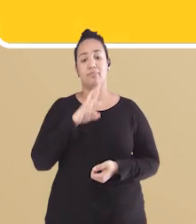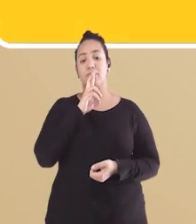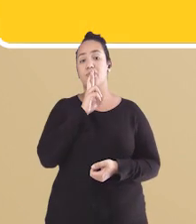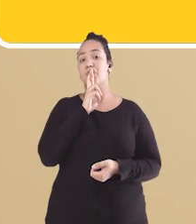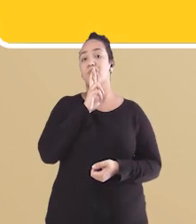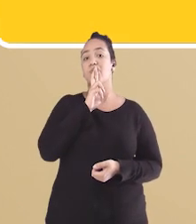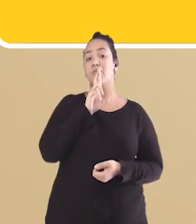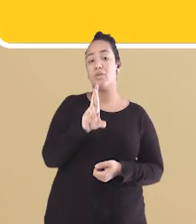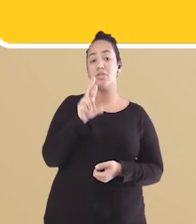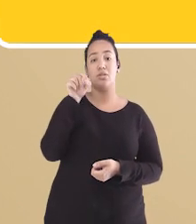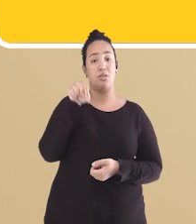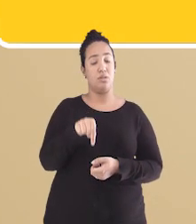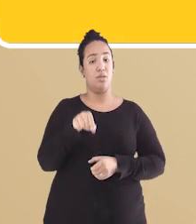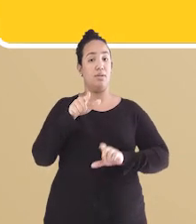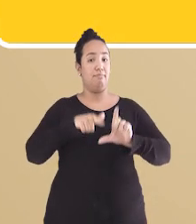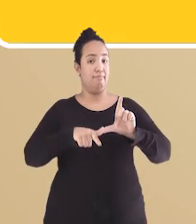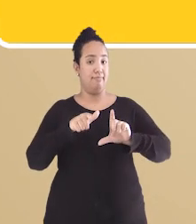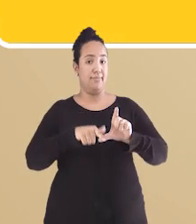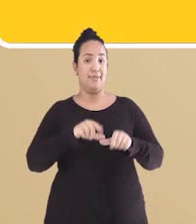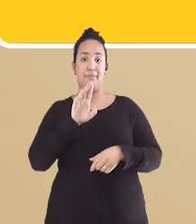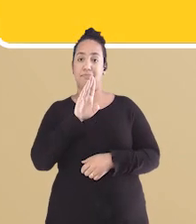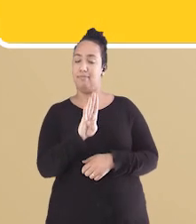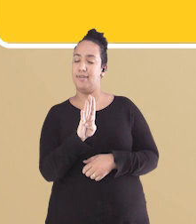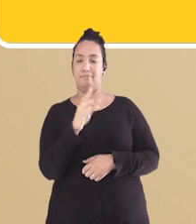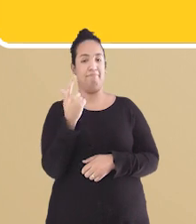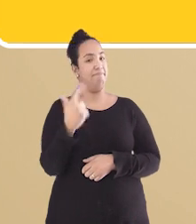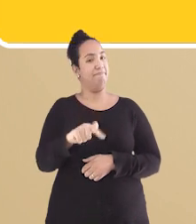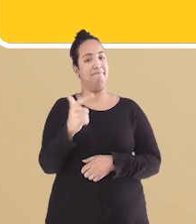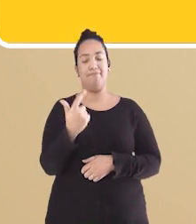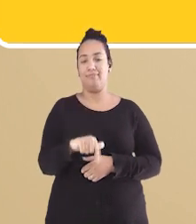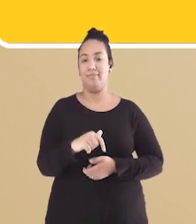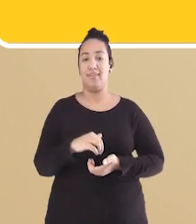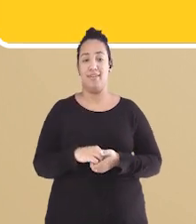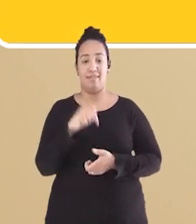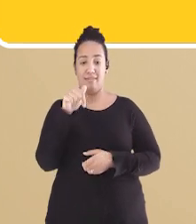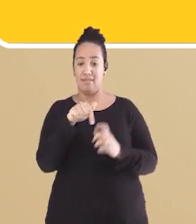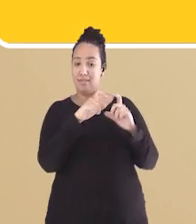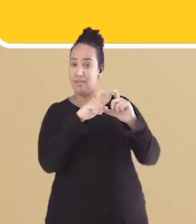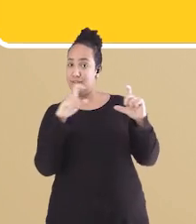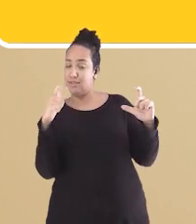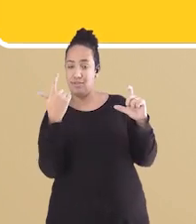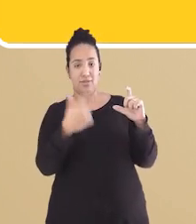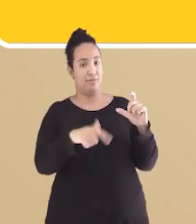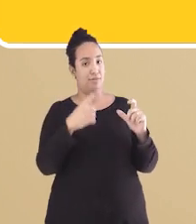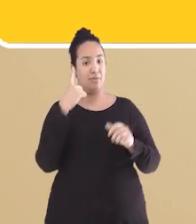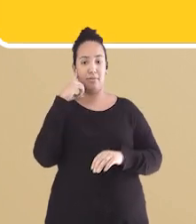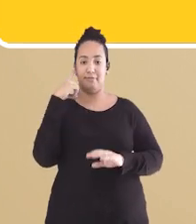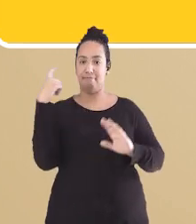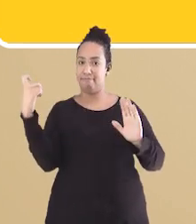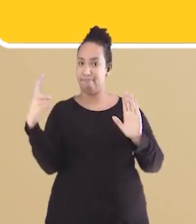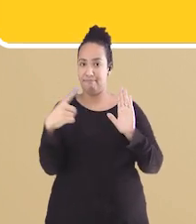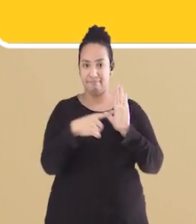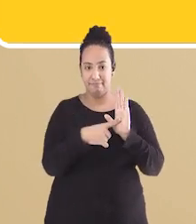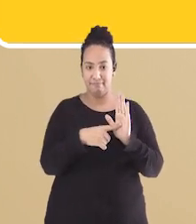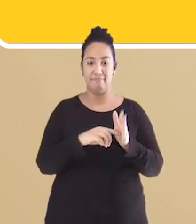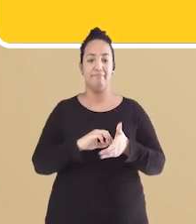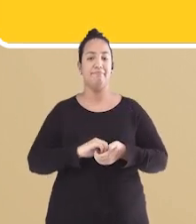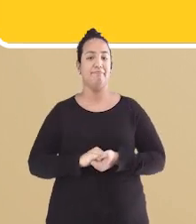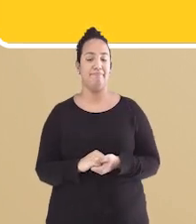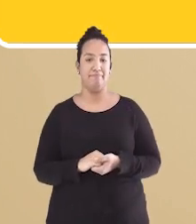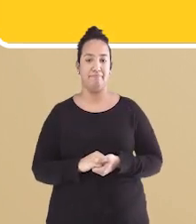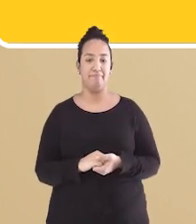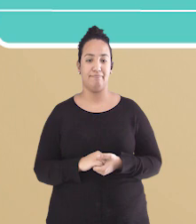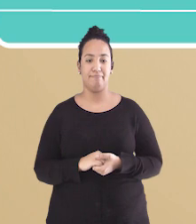A resposta correta da questão 3 é a letra B, não. Nessa tirinha não há